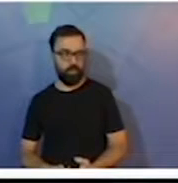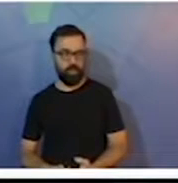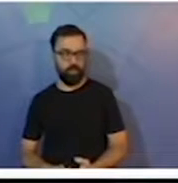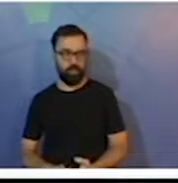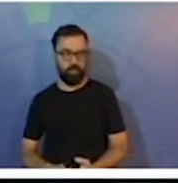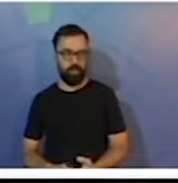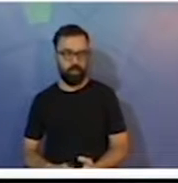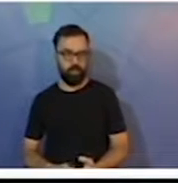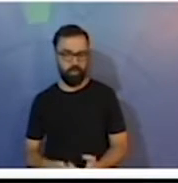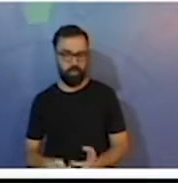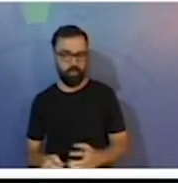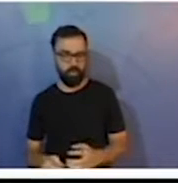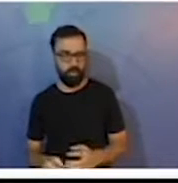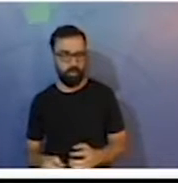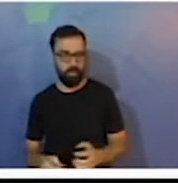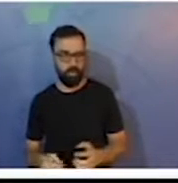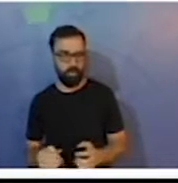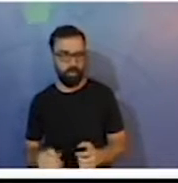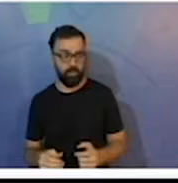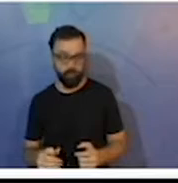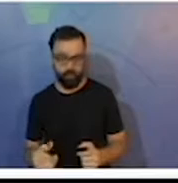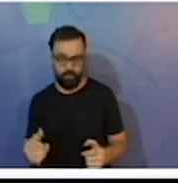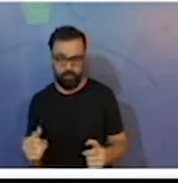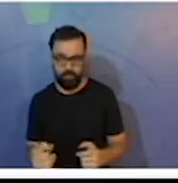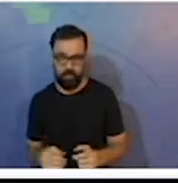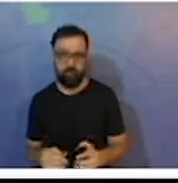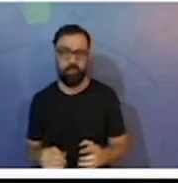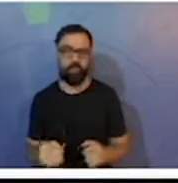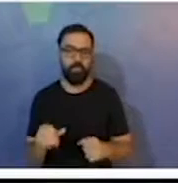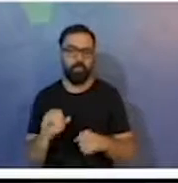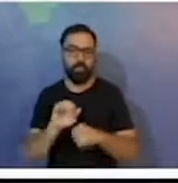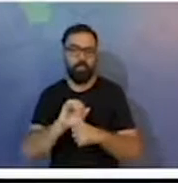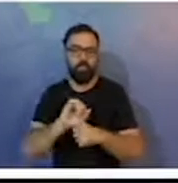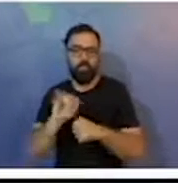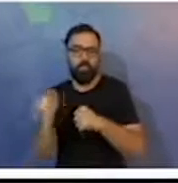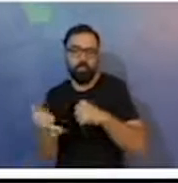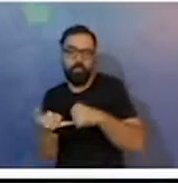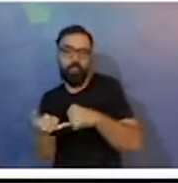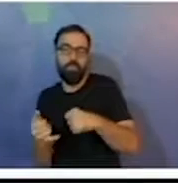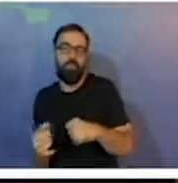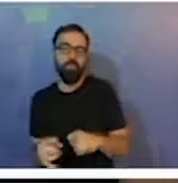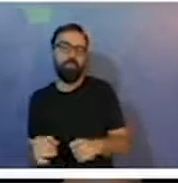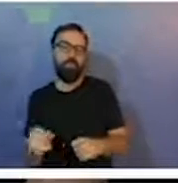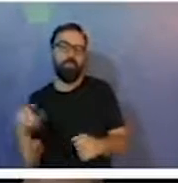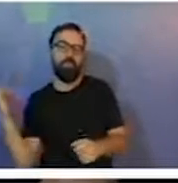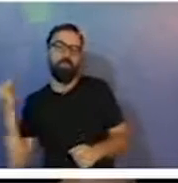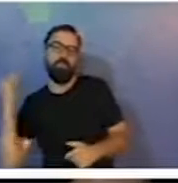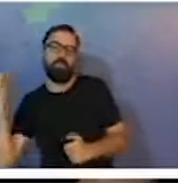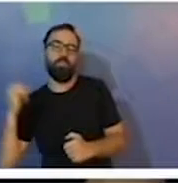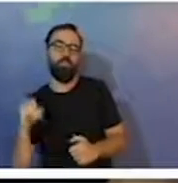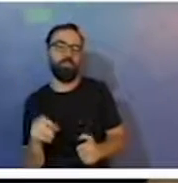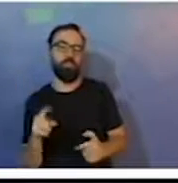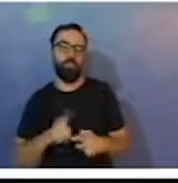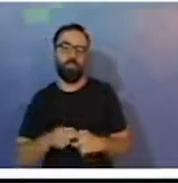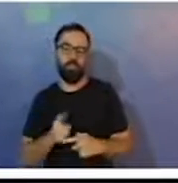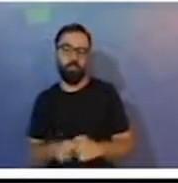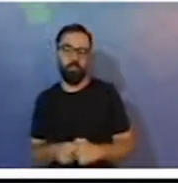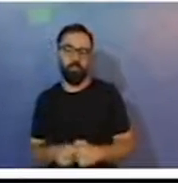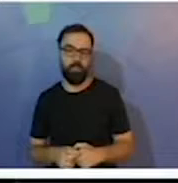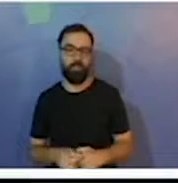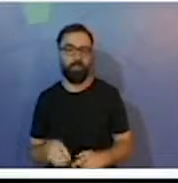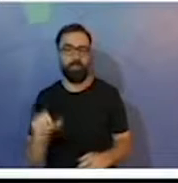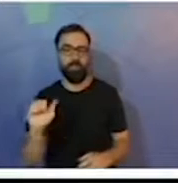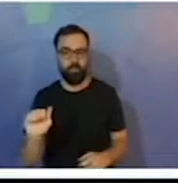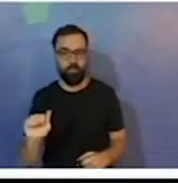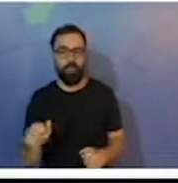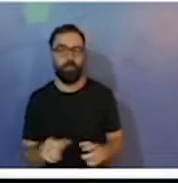lista os adjetivos importação os adjetivos são importantes porque letra informam